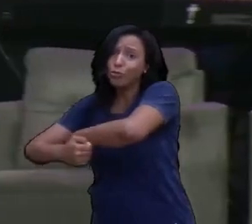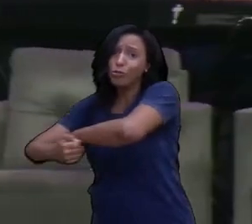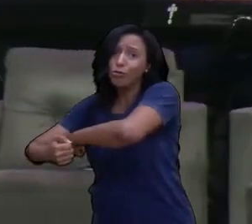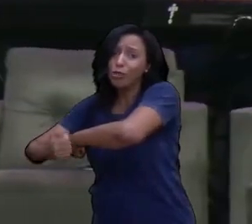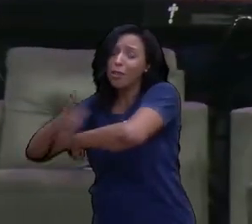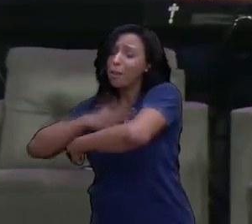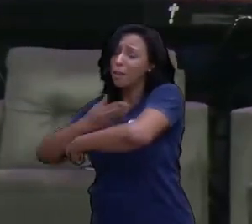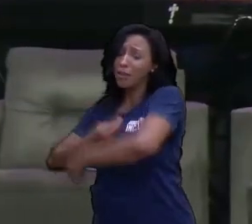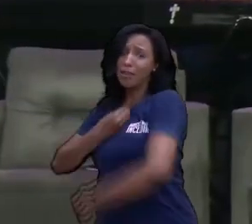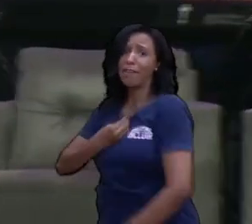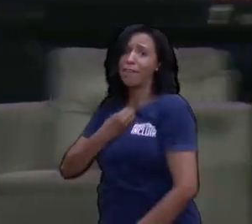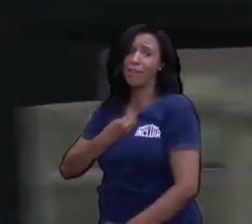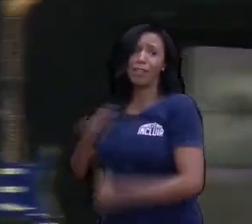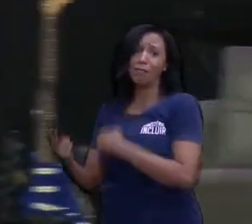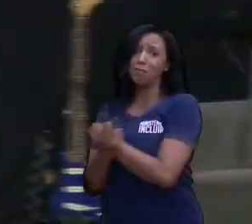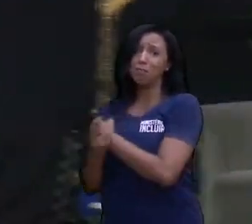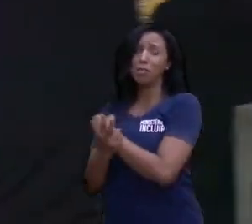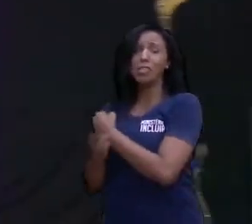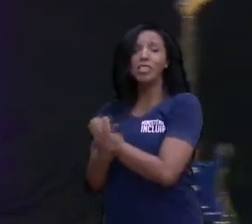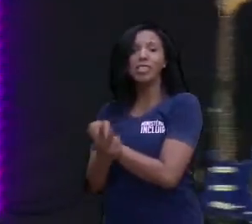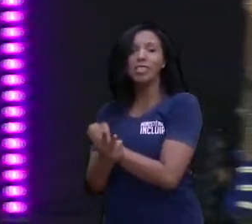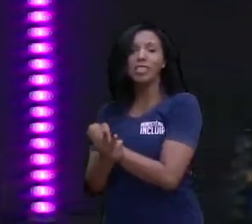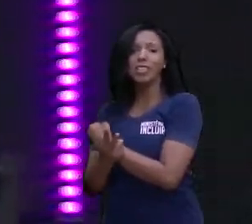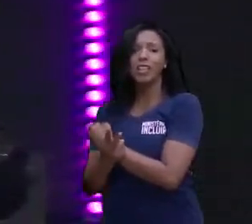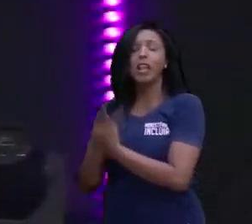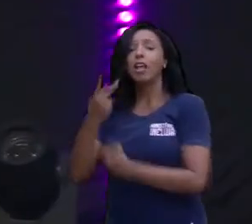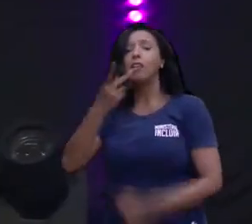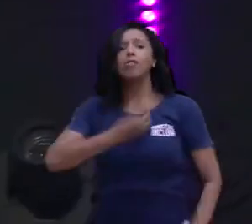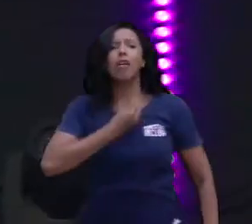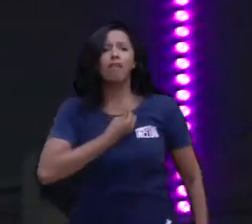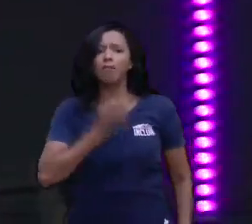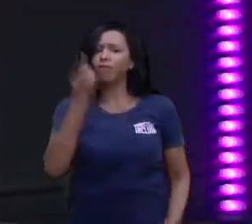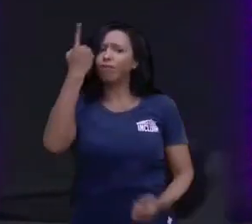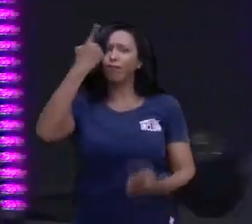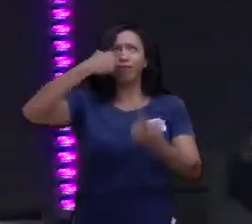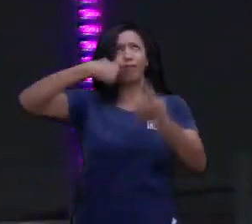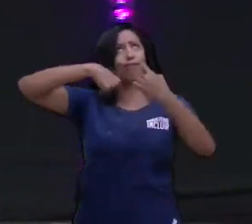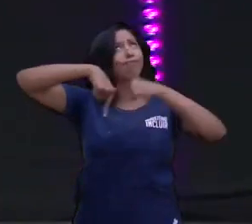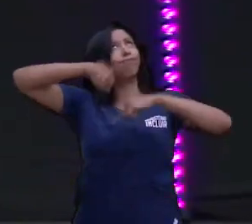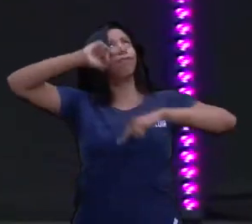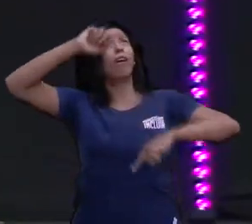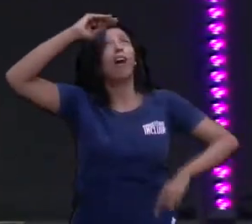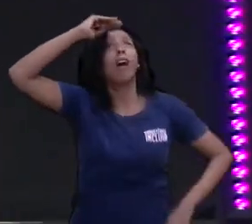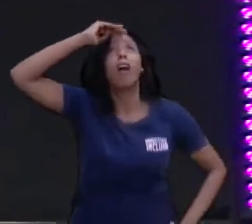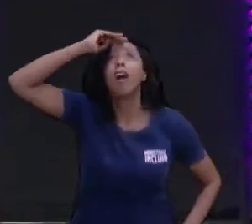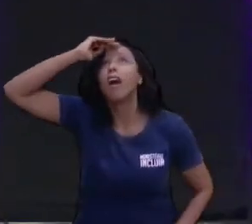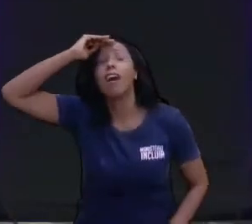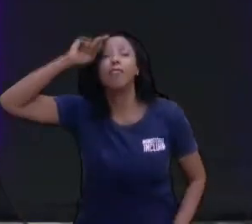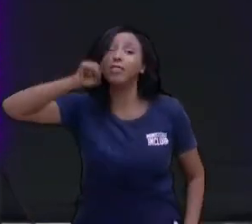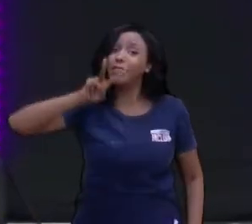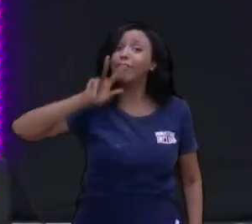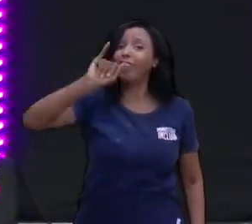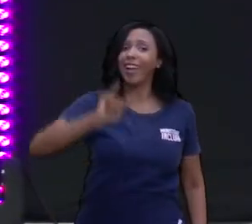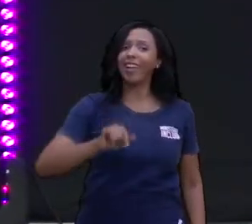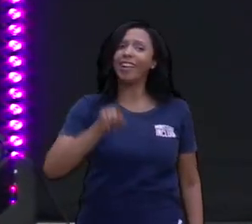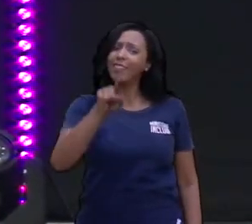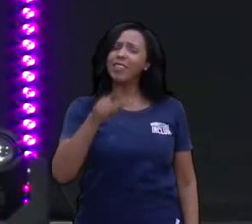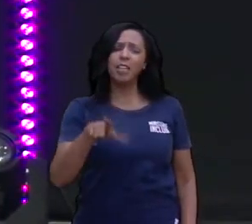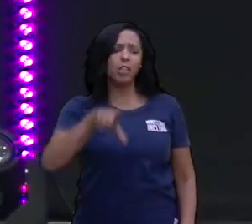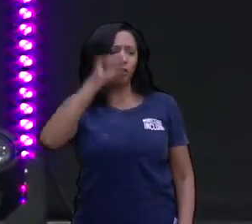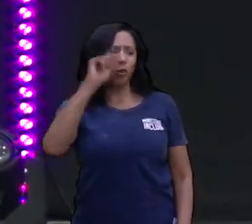do Mal sua vida da cola e decida ser feliz portando Fuja do mal e prevaleça